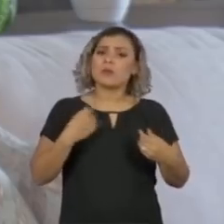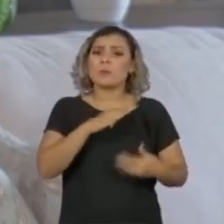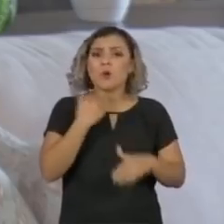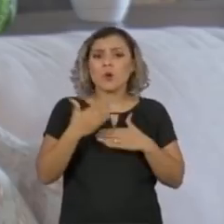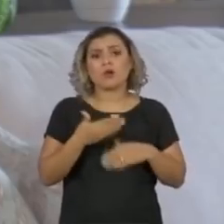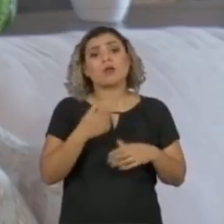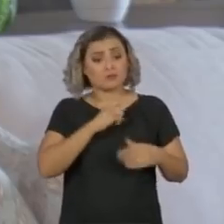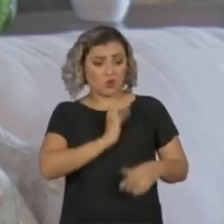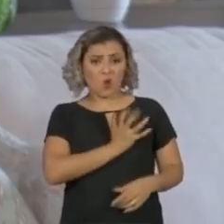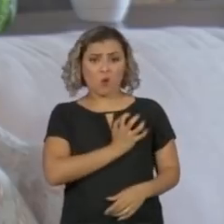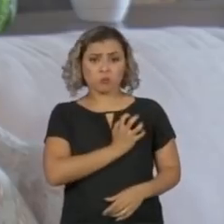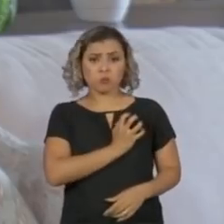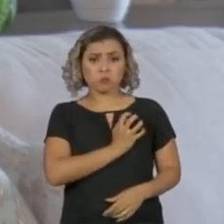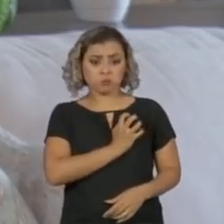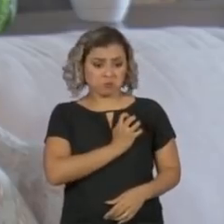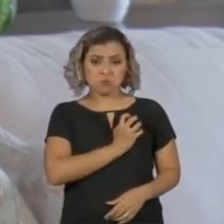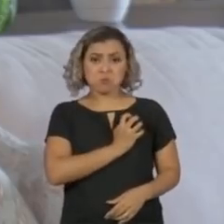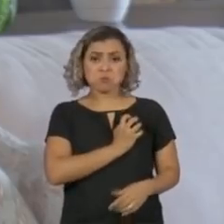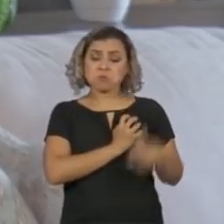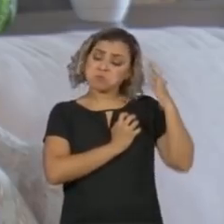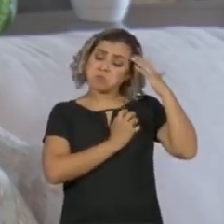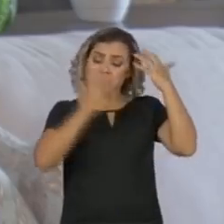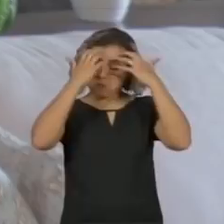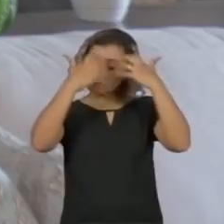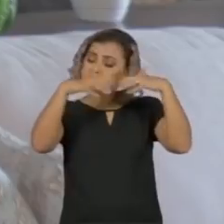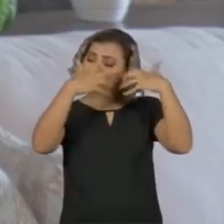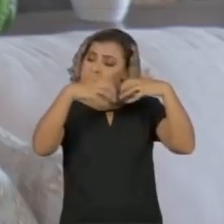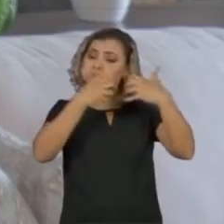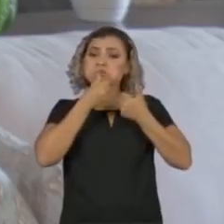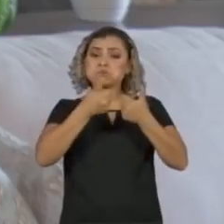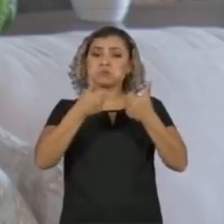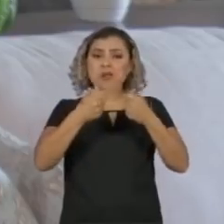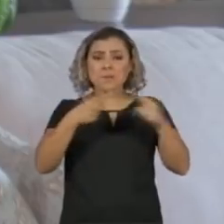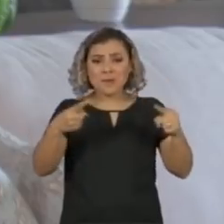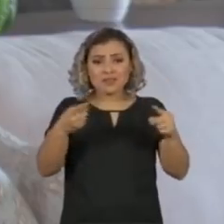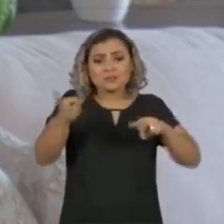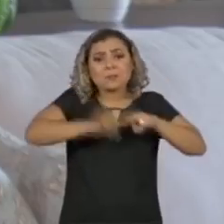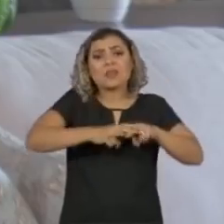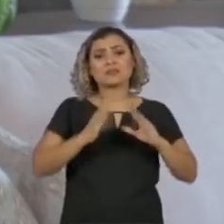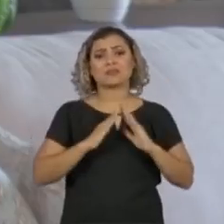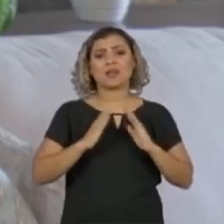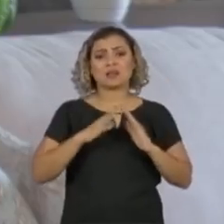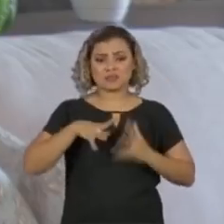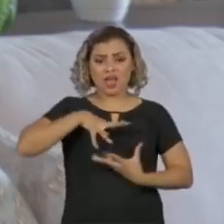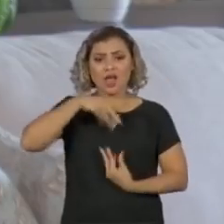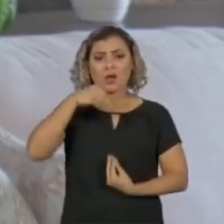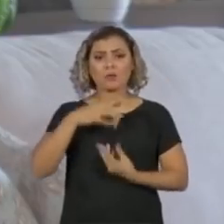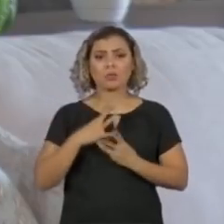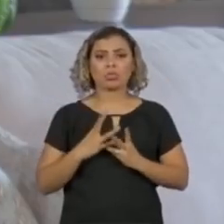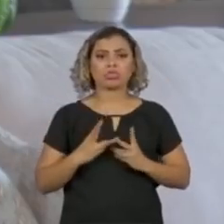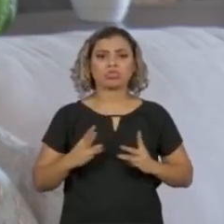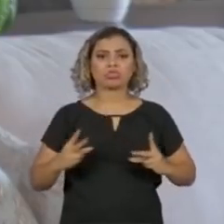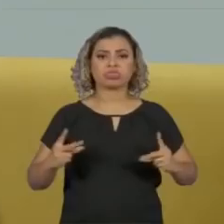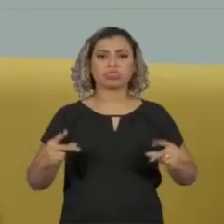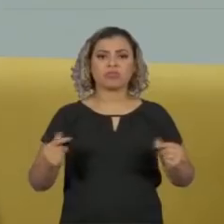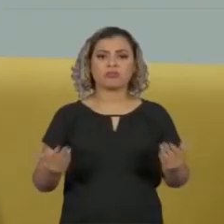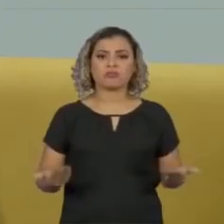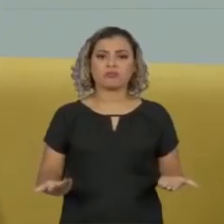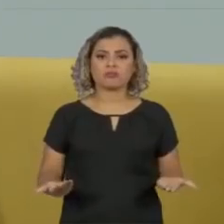vai estar batendo, a cabeça vai estar funcionando, mas a nossa alma vai estar totalmente